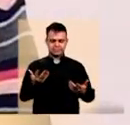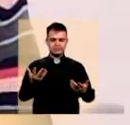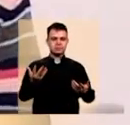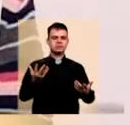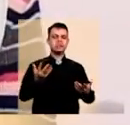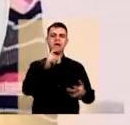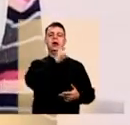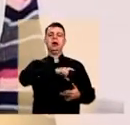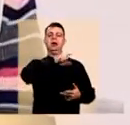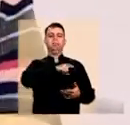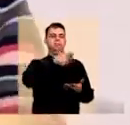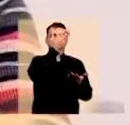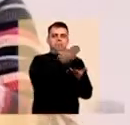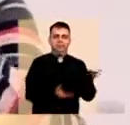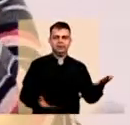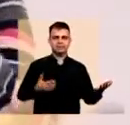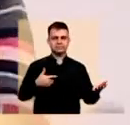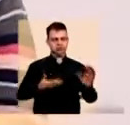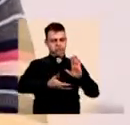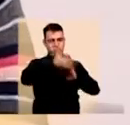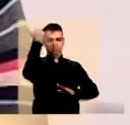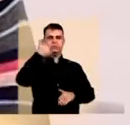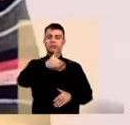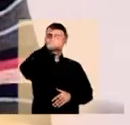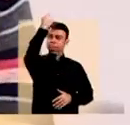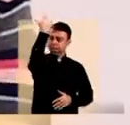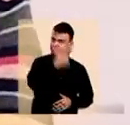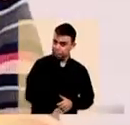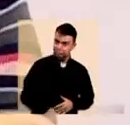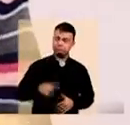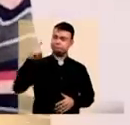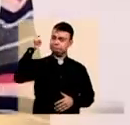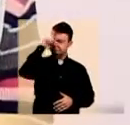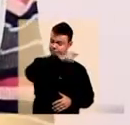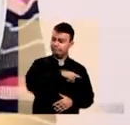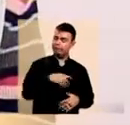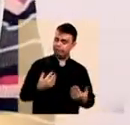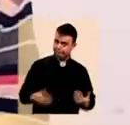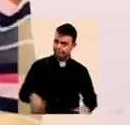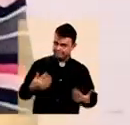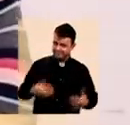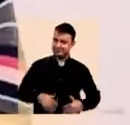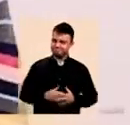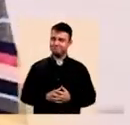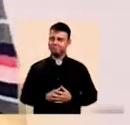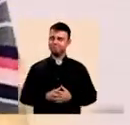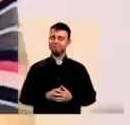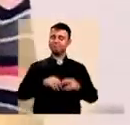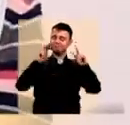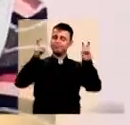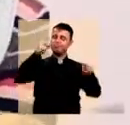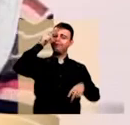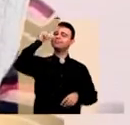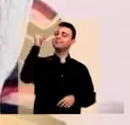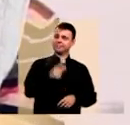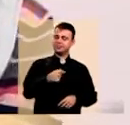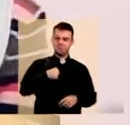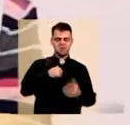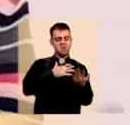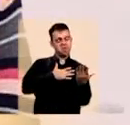uma carta de motorista, que para conseguir outra é um dilema, né? Então, é muito